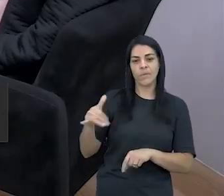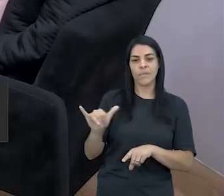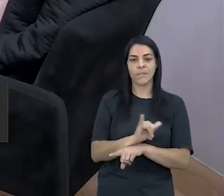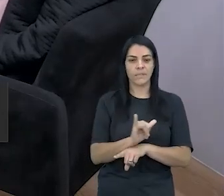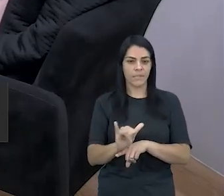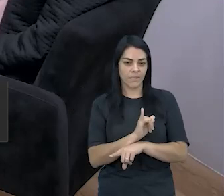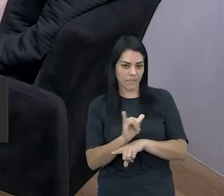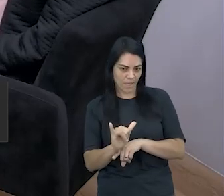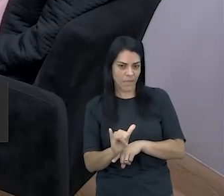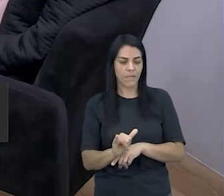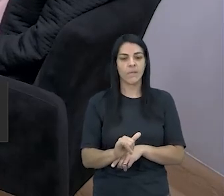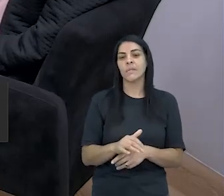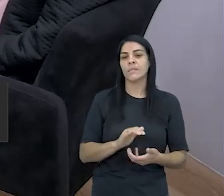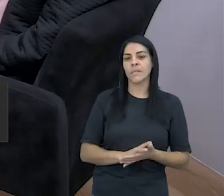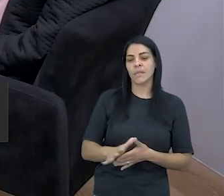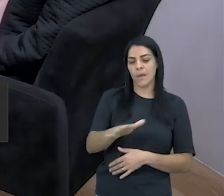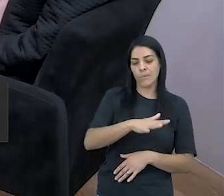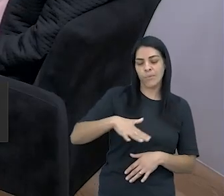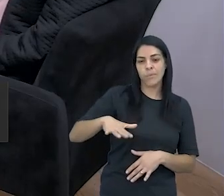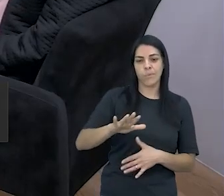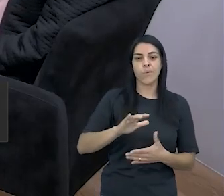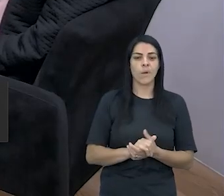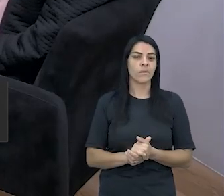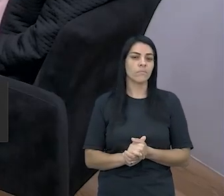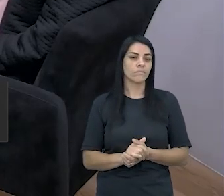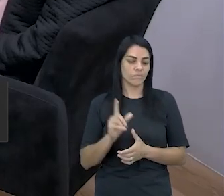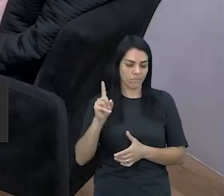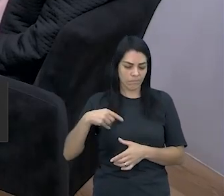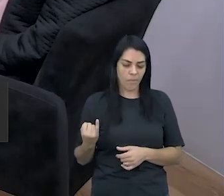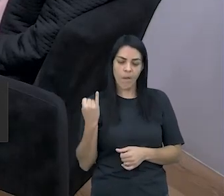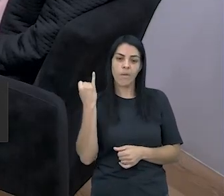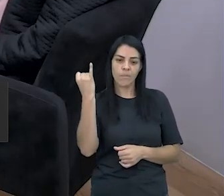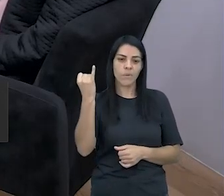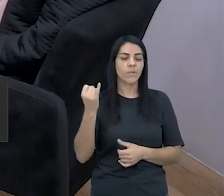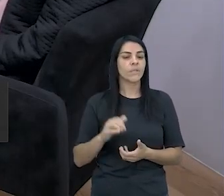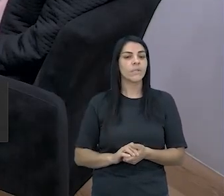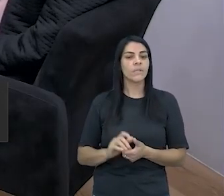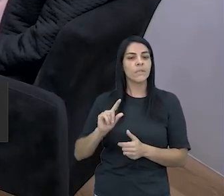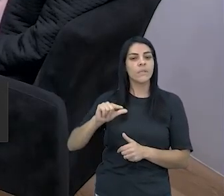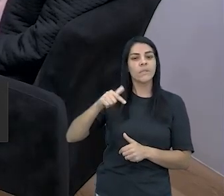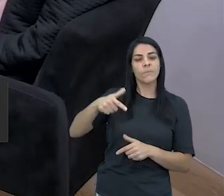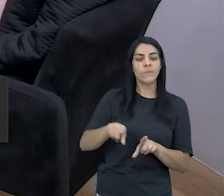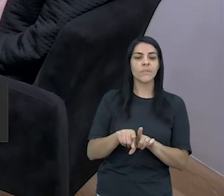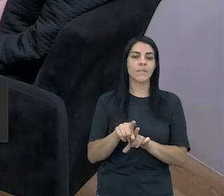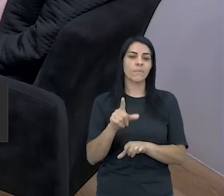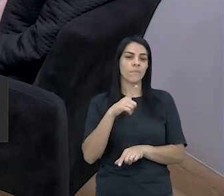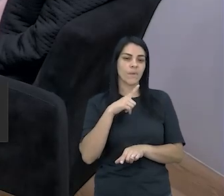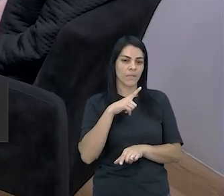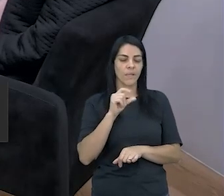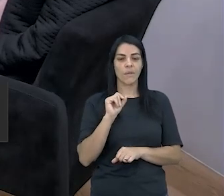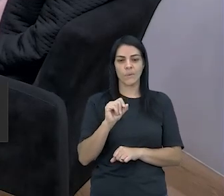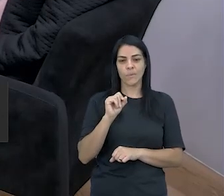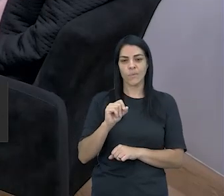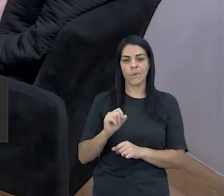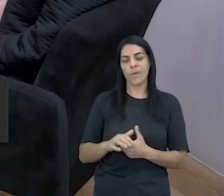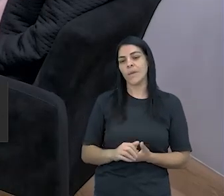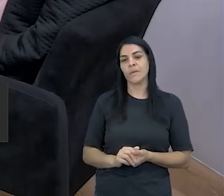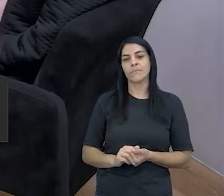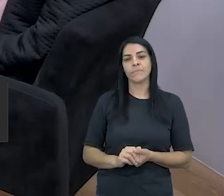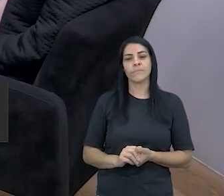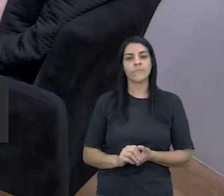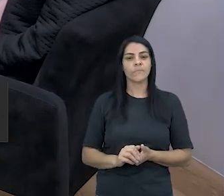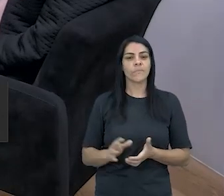né? A ferramenta básica e necessária. E, por fim, nós temos um programa que